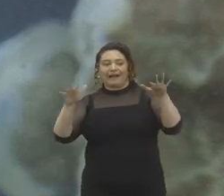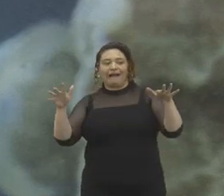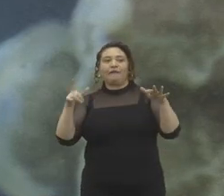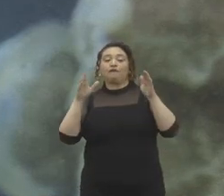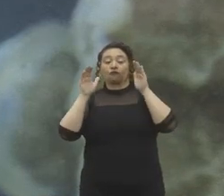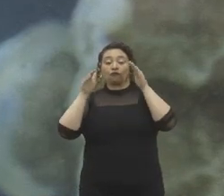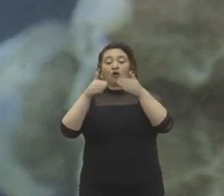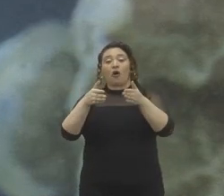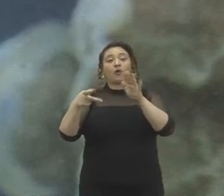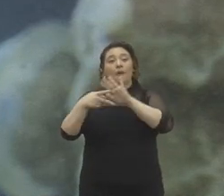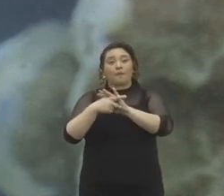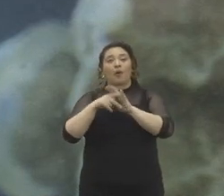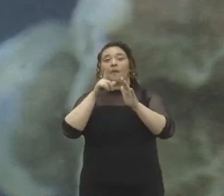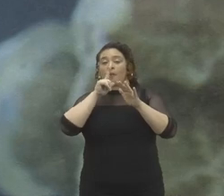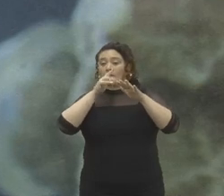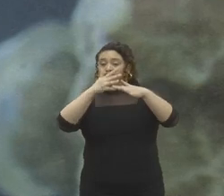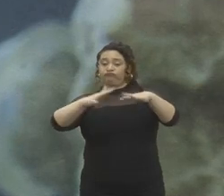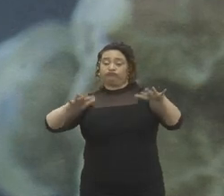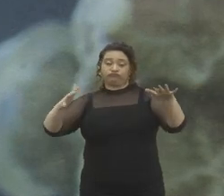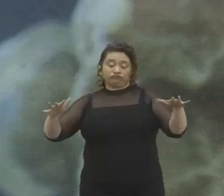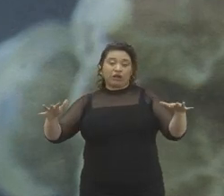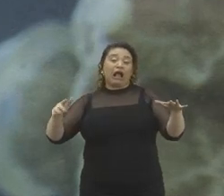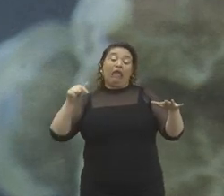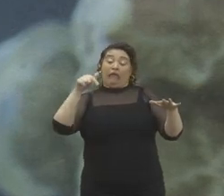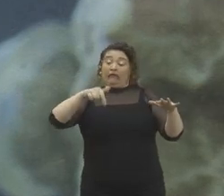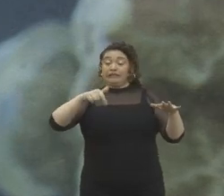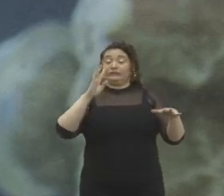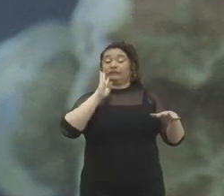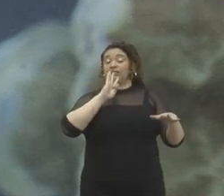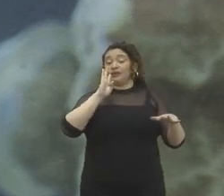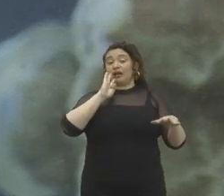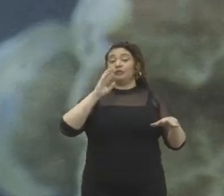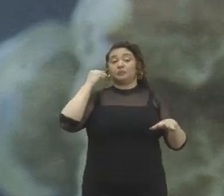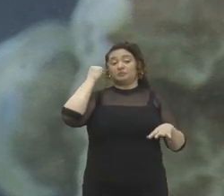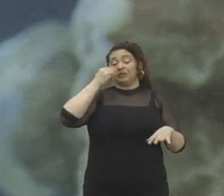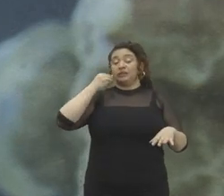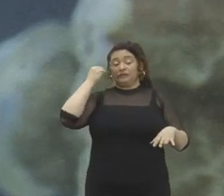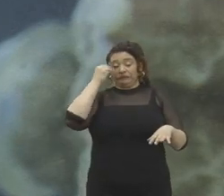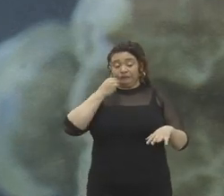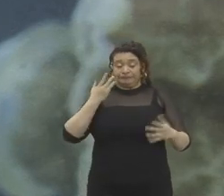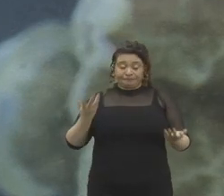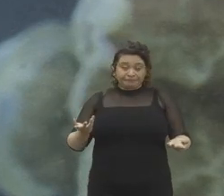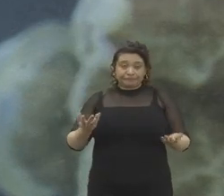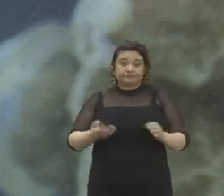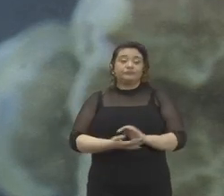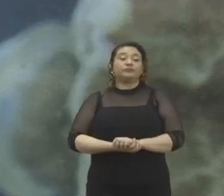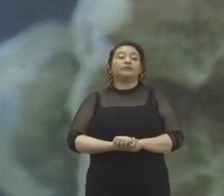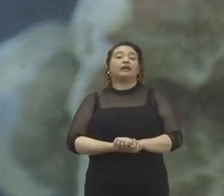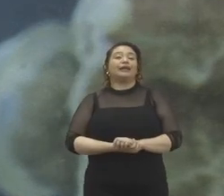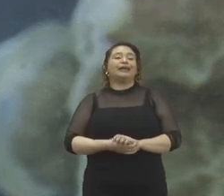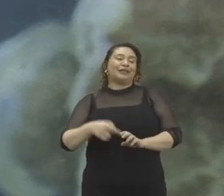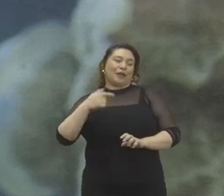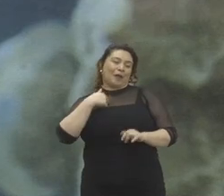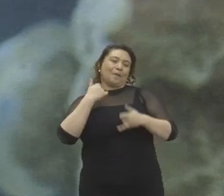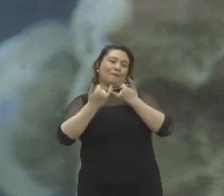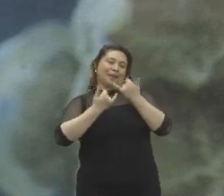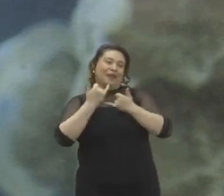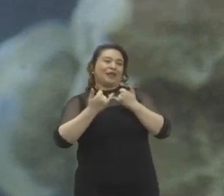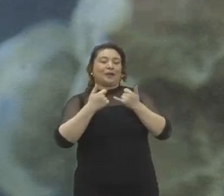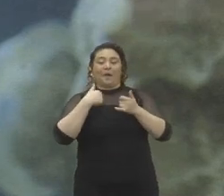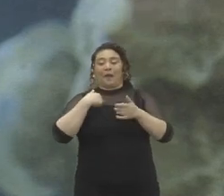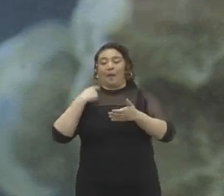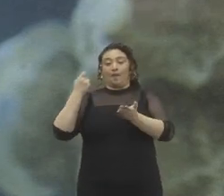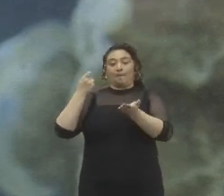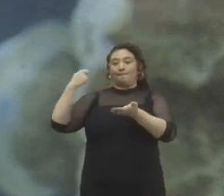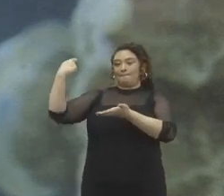focado no no nos oceanos e isso foi muito legal Foi muito legal realmente eh até eu brinco dizendo até me pagavam para